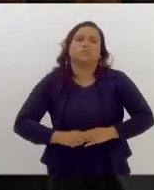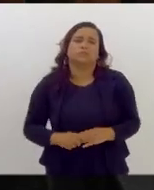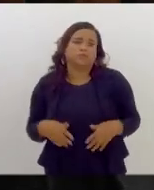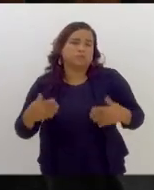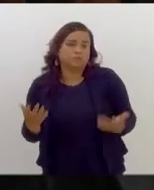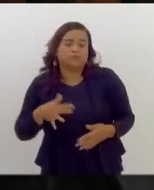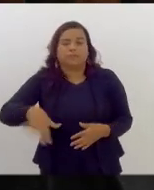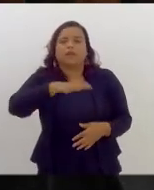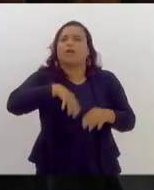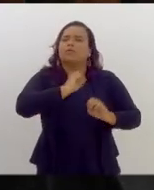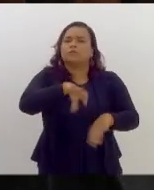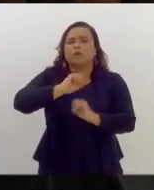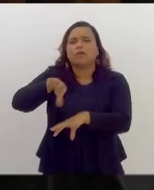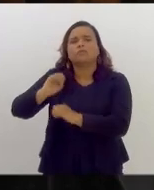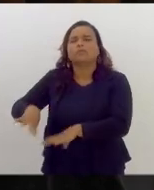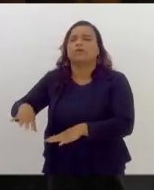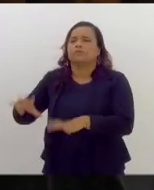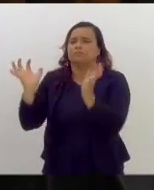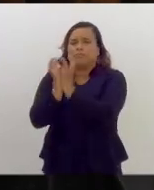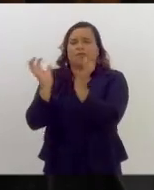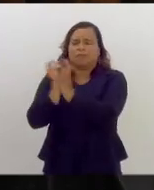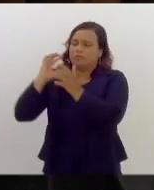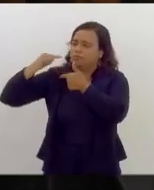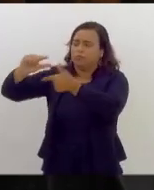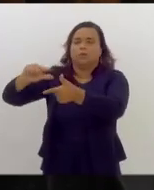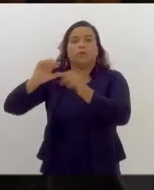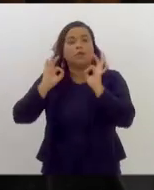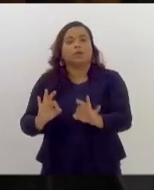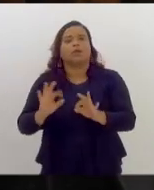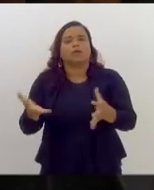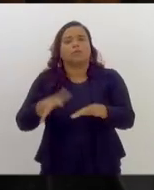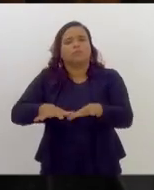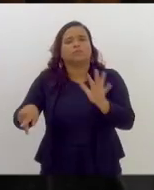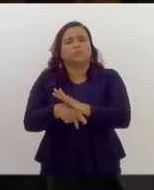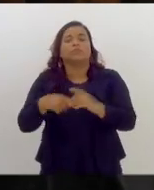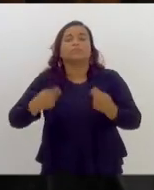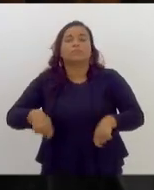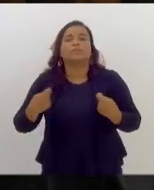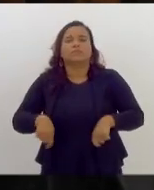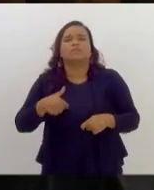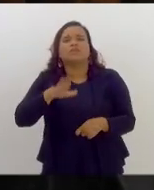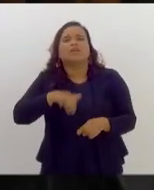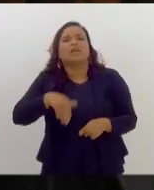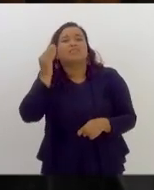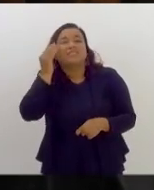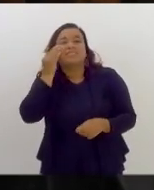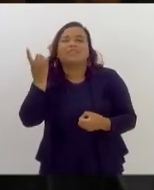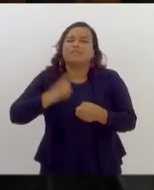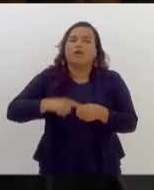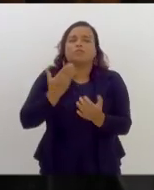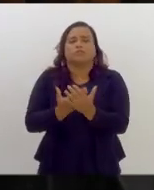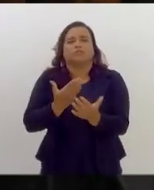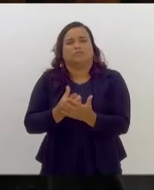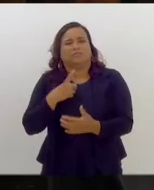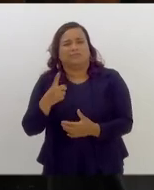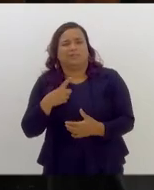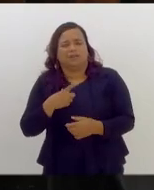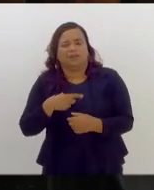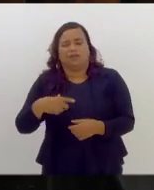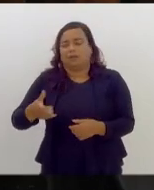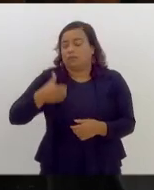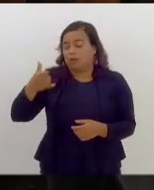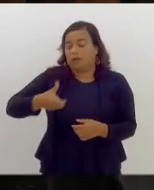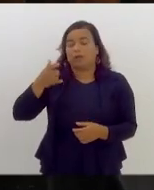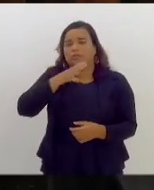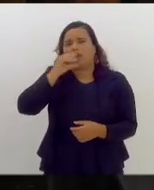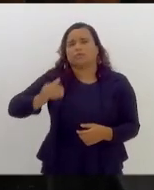quanto a educação dos povos tradicionais. É preciso garantir a inclusão dos que estão tentando voltar a estudar, Luiz Paulo, na idade adulta. Vossa Excelência citou